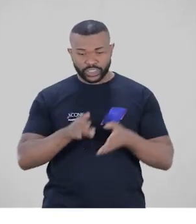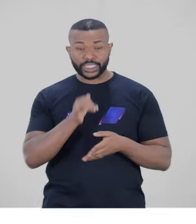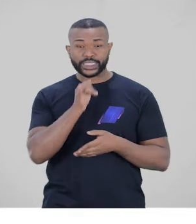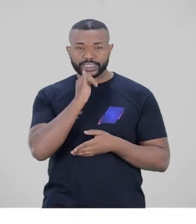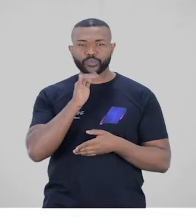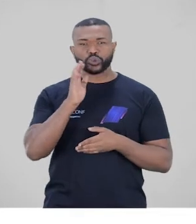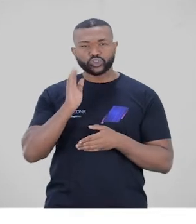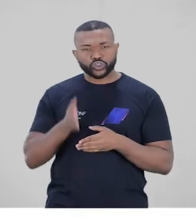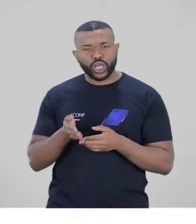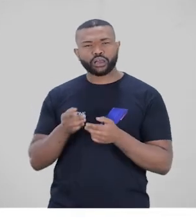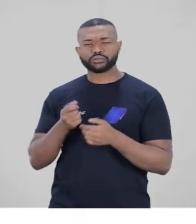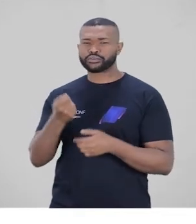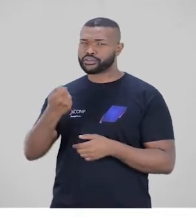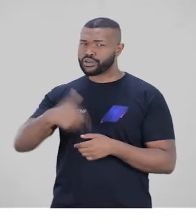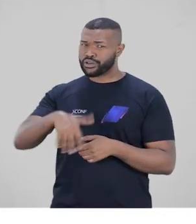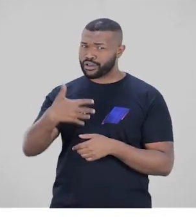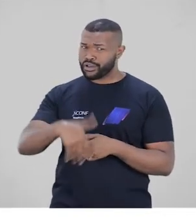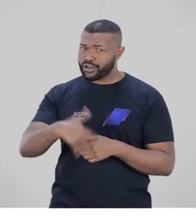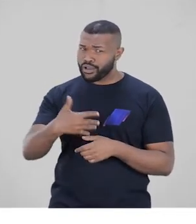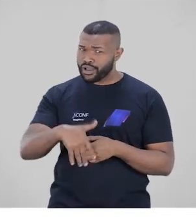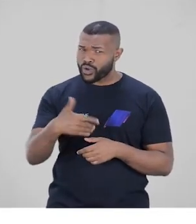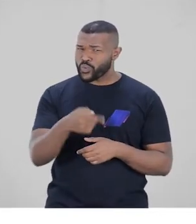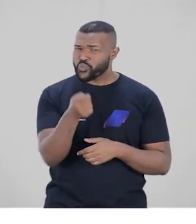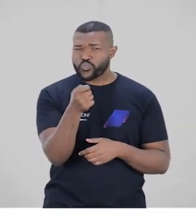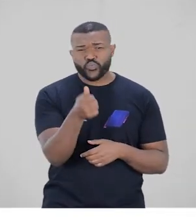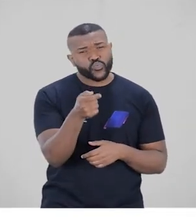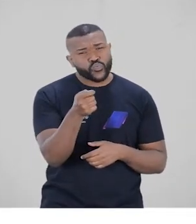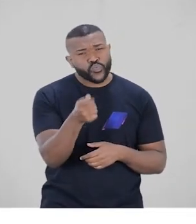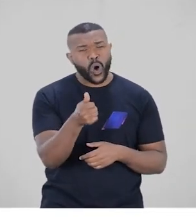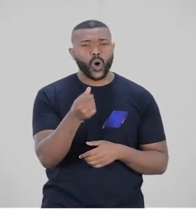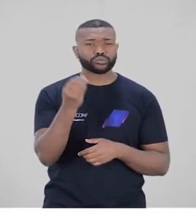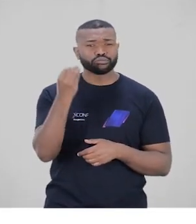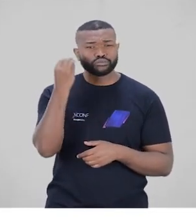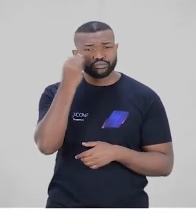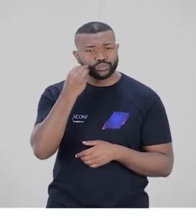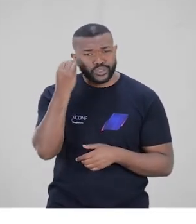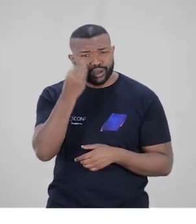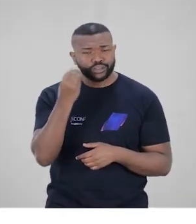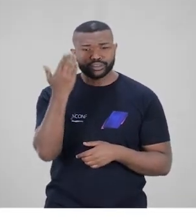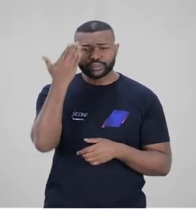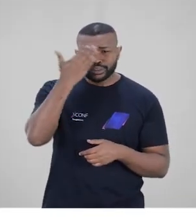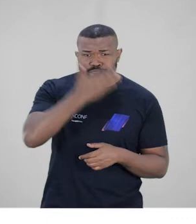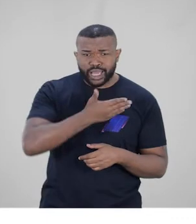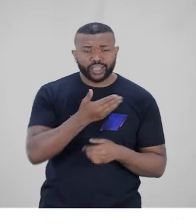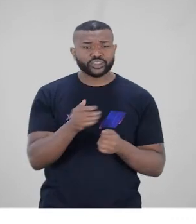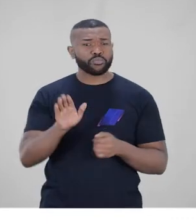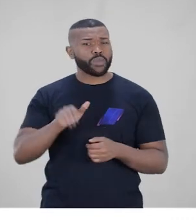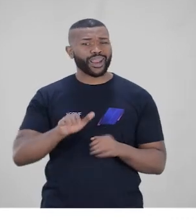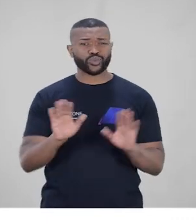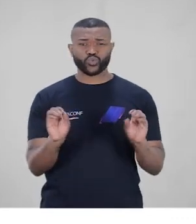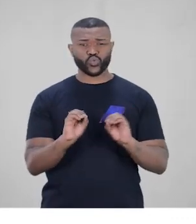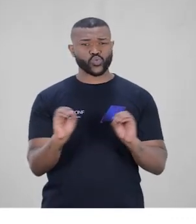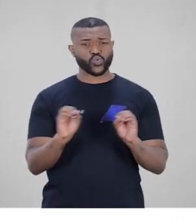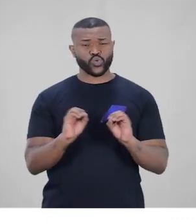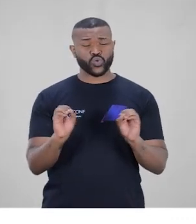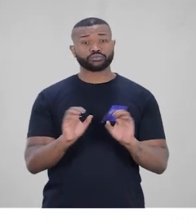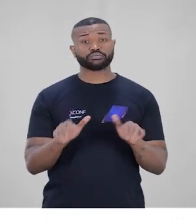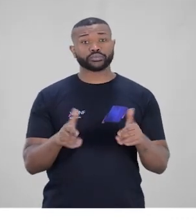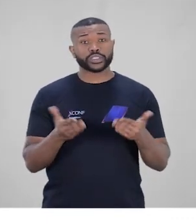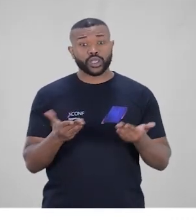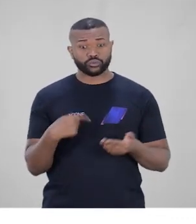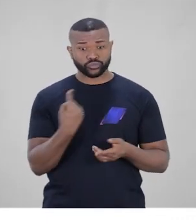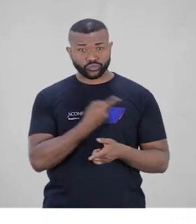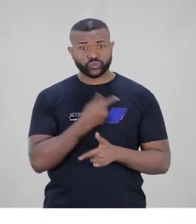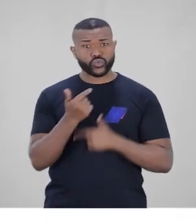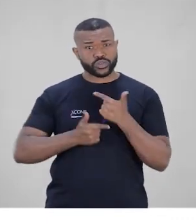eram caros, que eram custosos, e poucos ou quase nenhum teste unitário, quase nenhum teste barato, sabe?